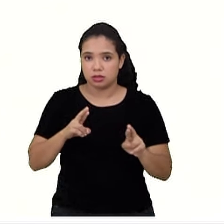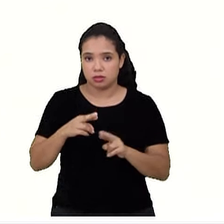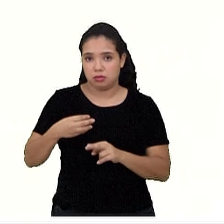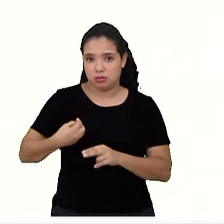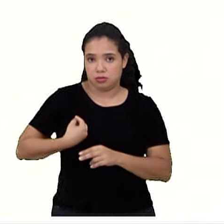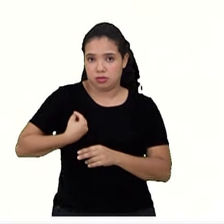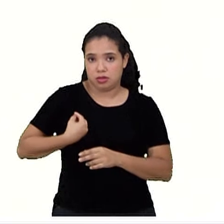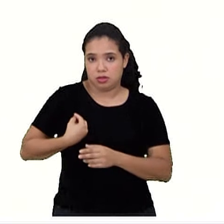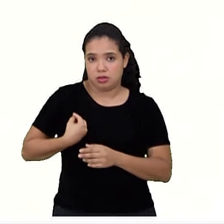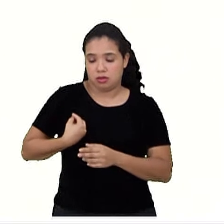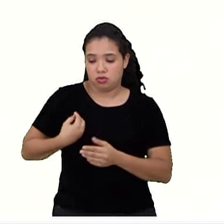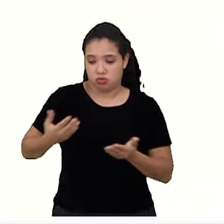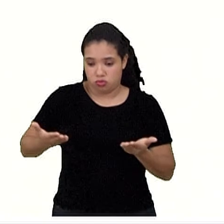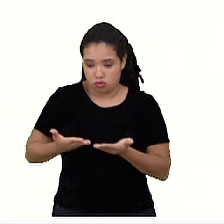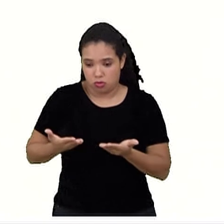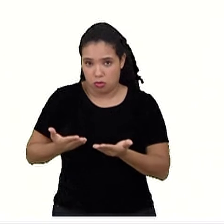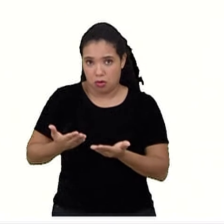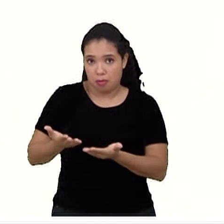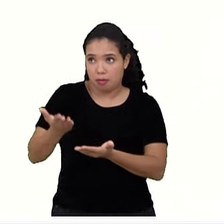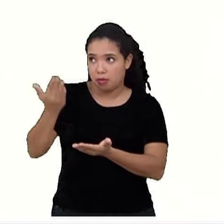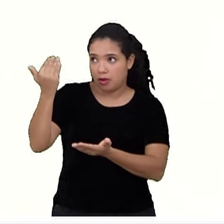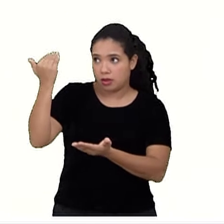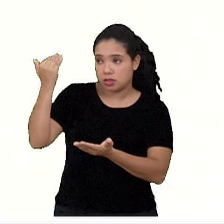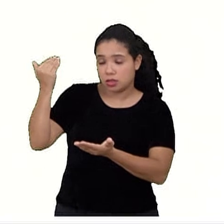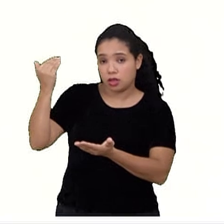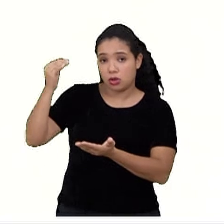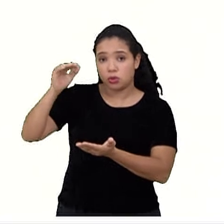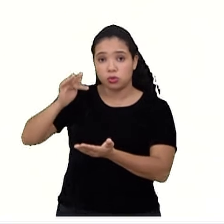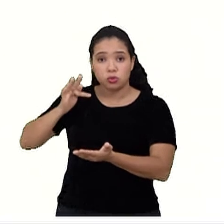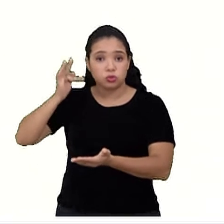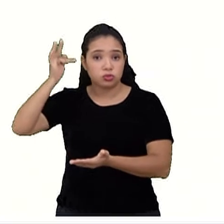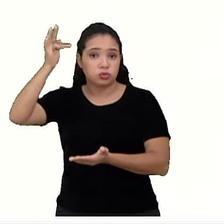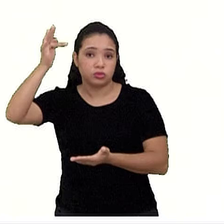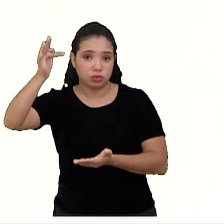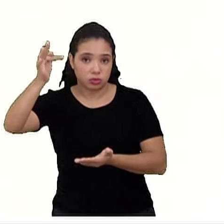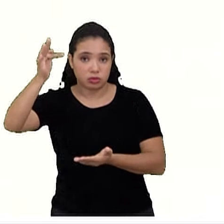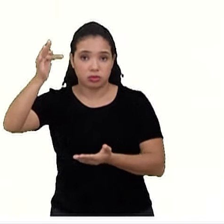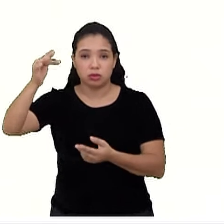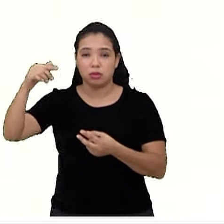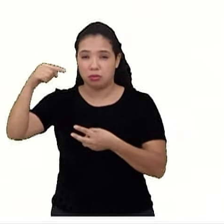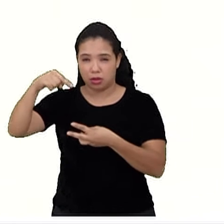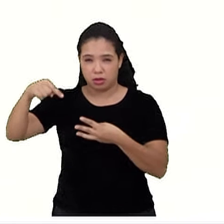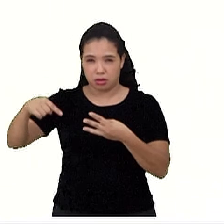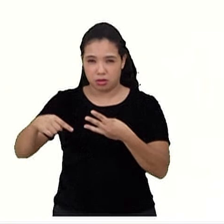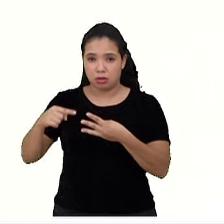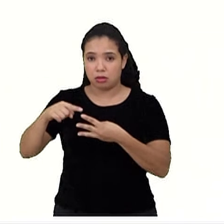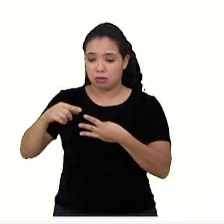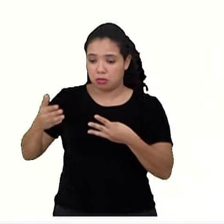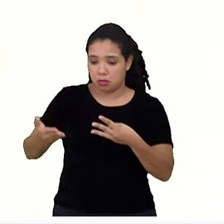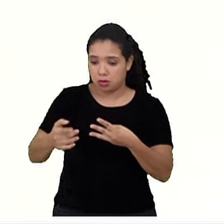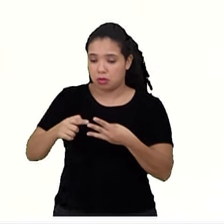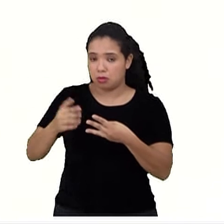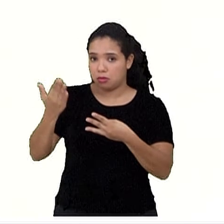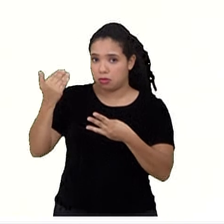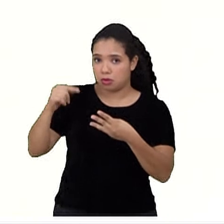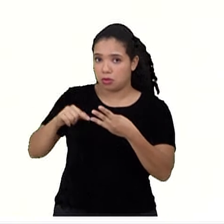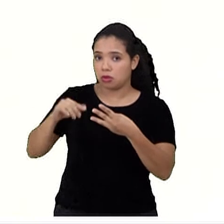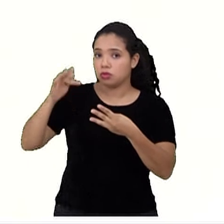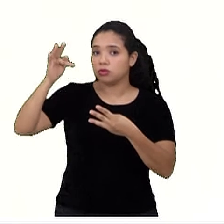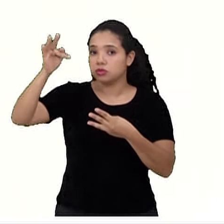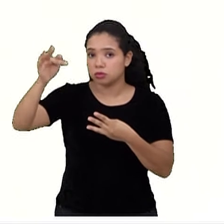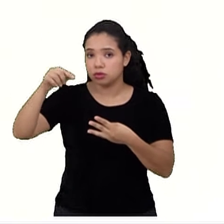presente, passado ou futuro, né? E essas formas, pessoal, são as formas condicionais, elas